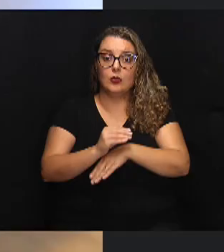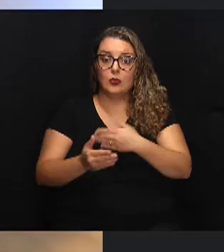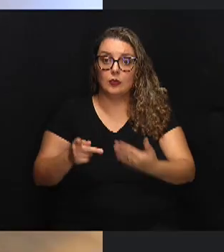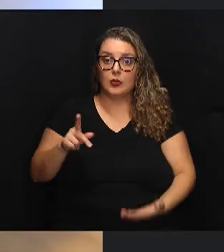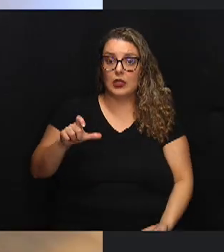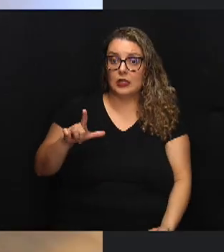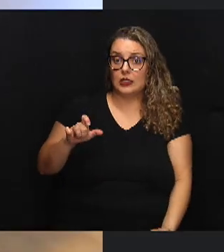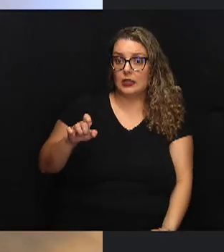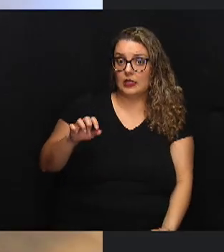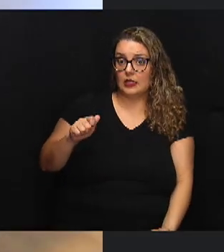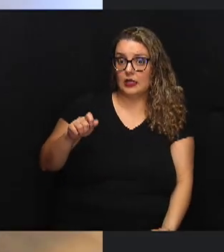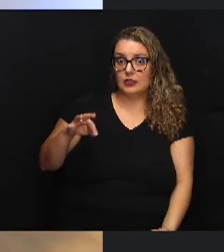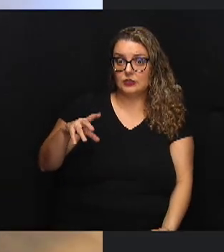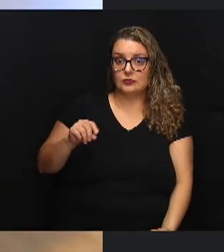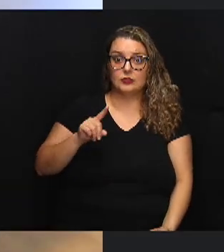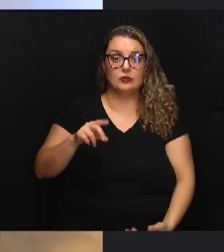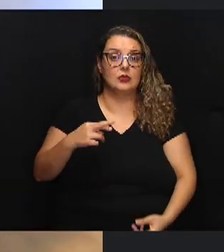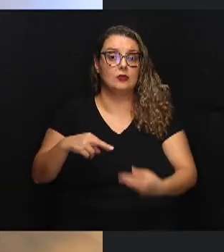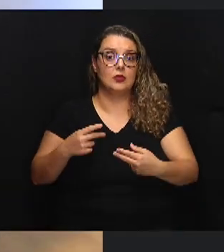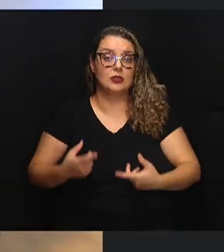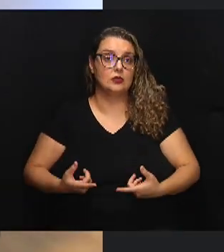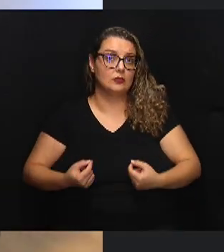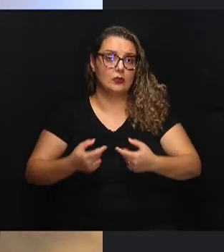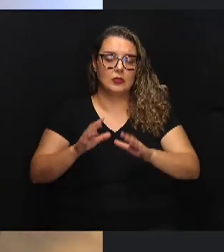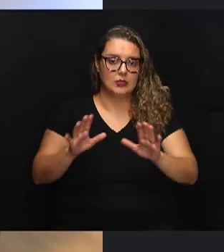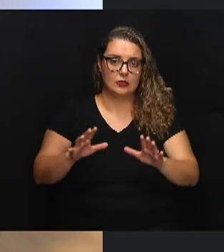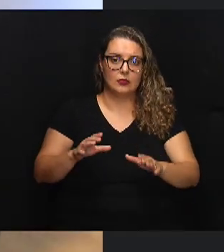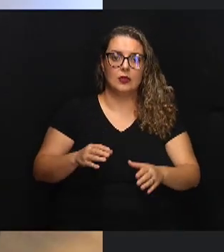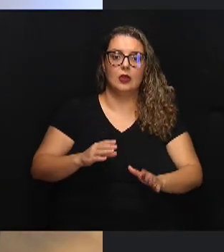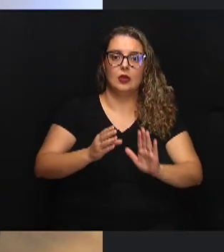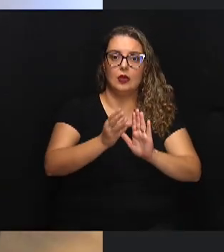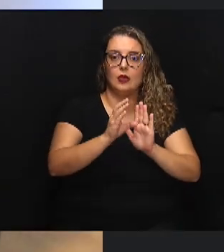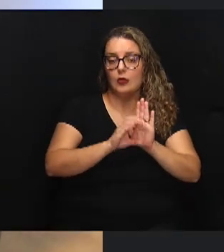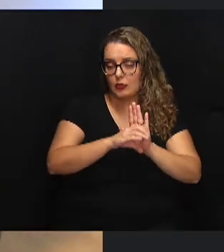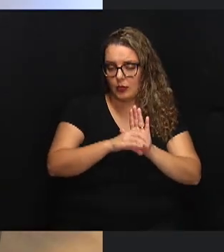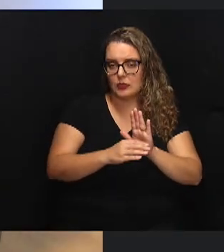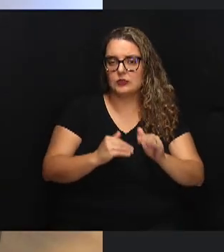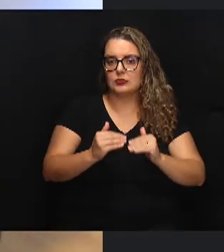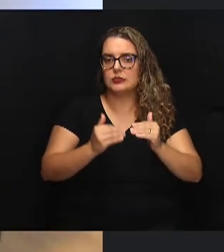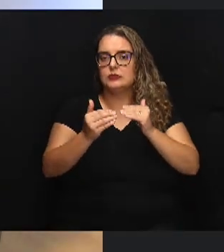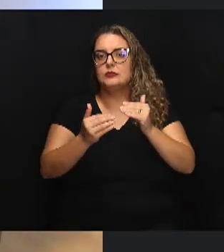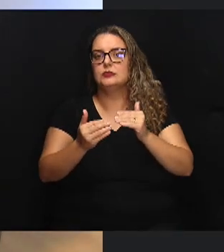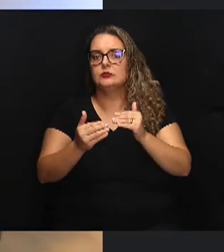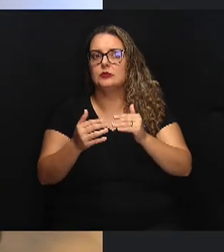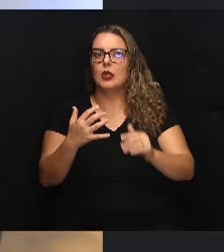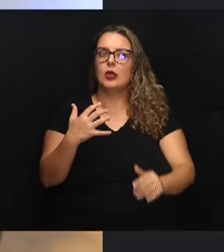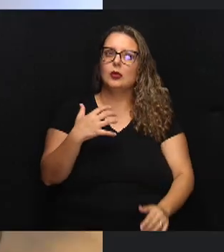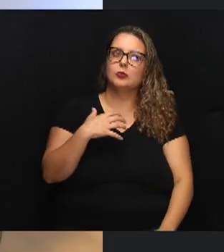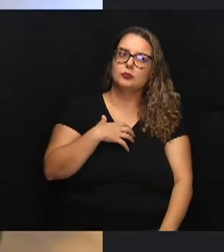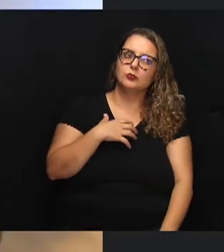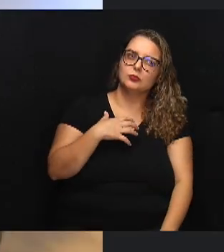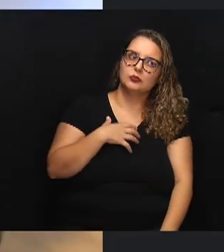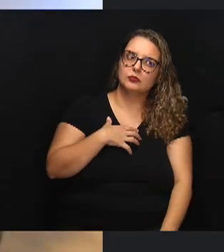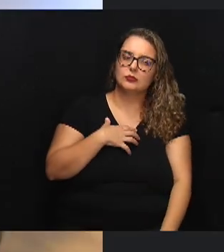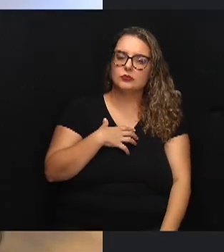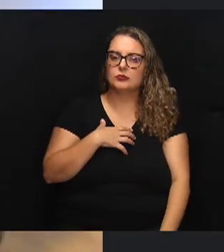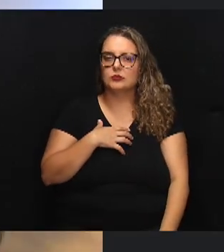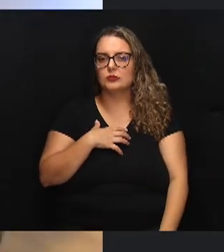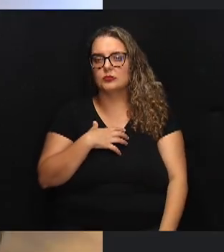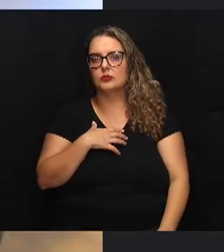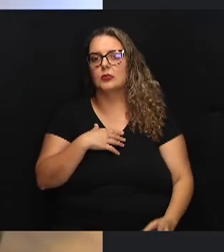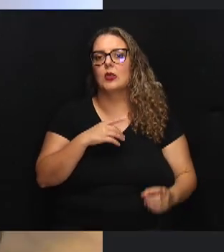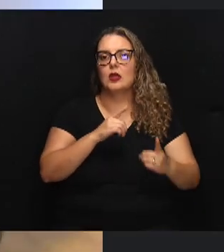está relacionado só ao câncer, é um conceito que foi desenvolvido, uma forma de